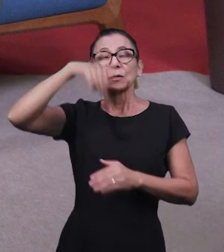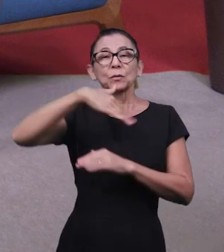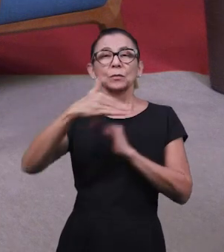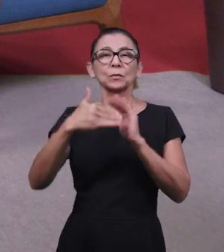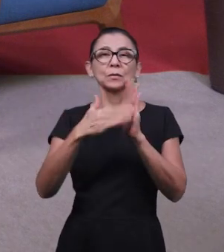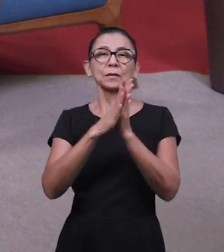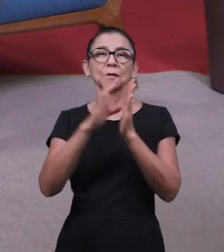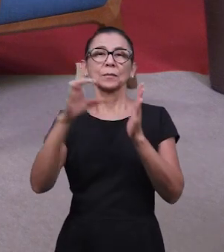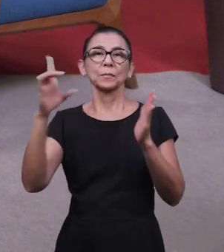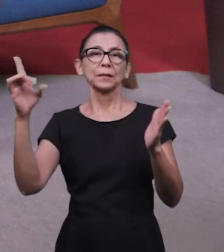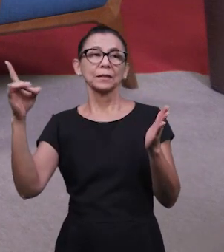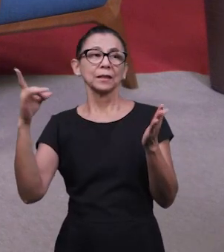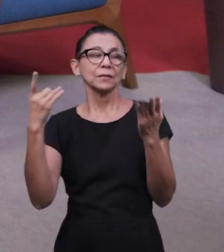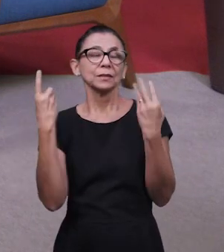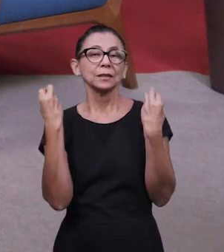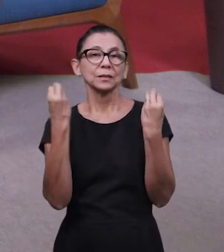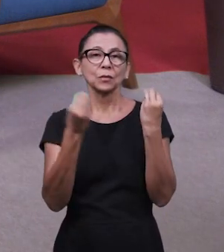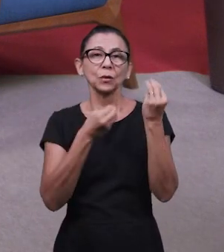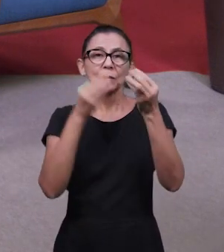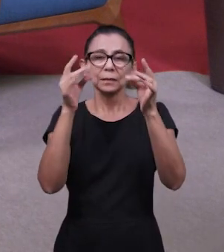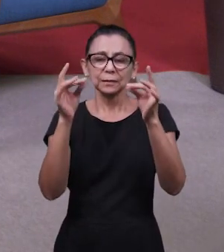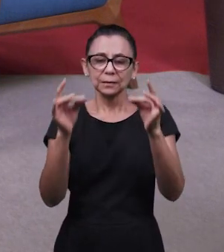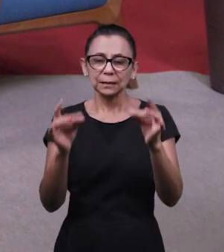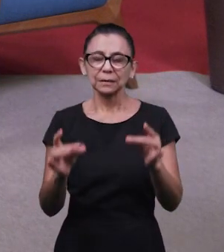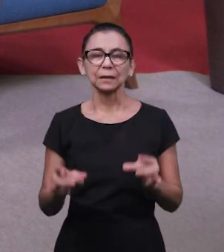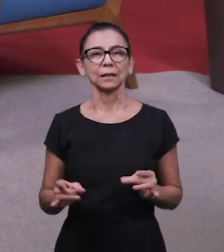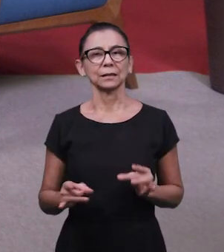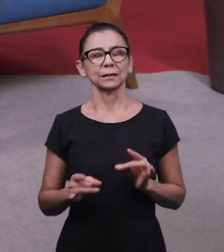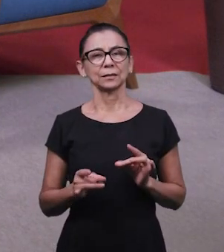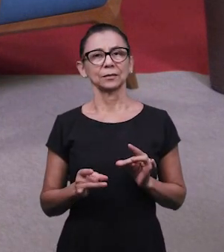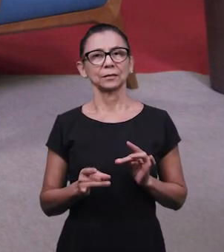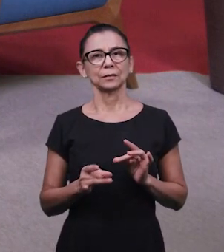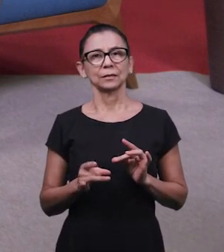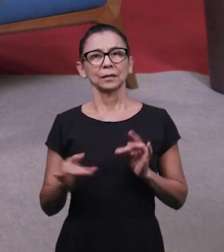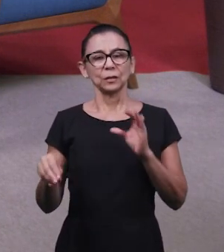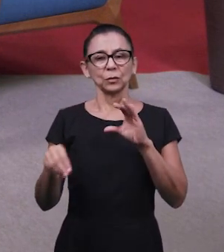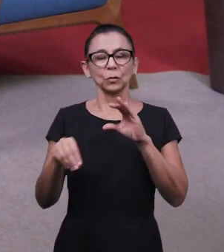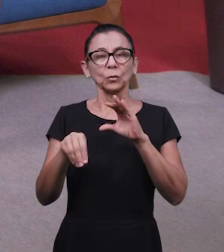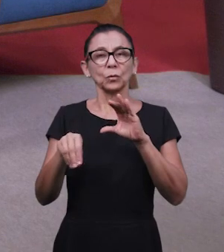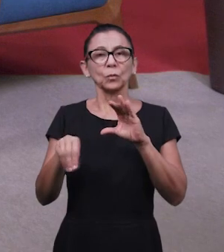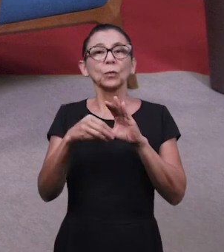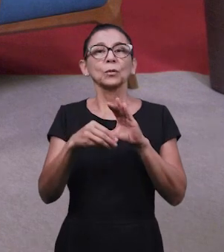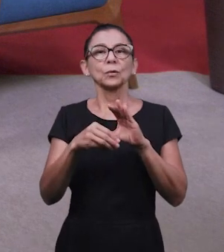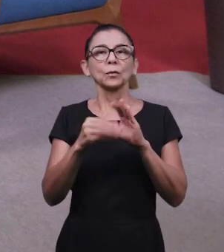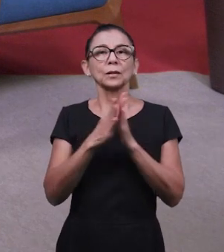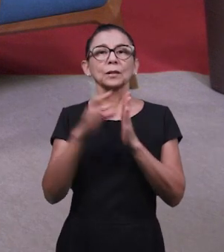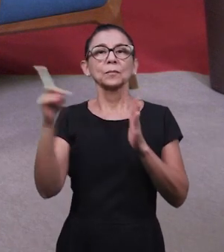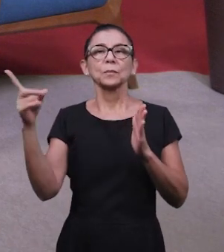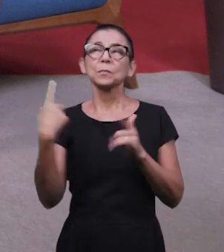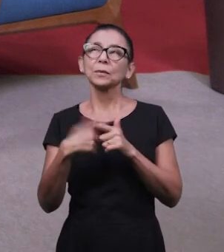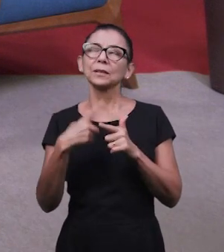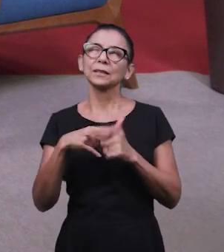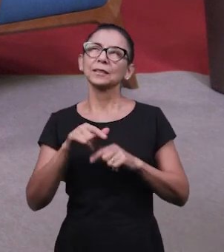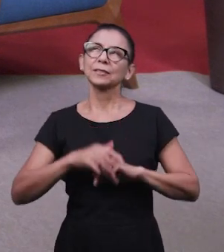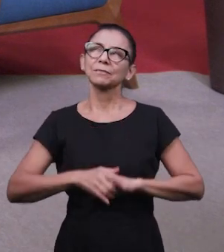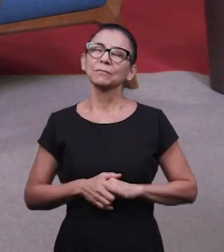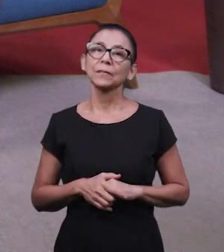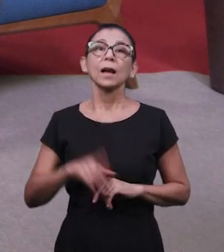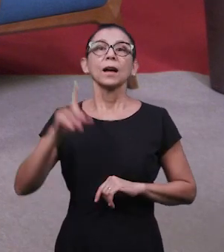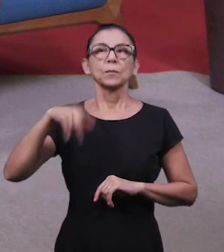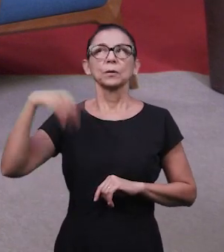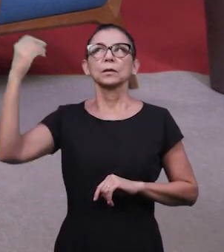né? Esses detalhes bíblicos. Né? O Senhor, né? O Espírito Santo, né? Que inspirou tudo,